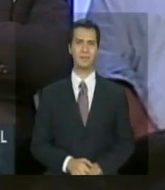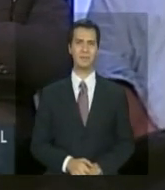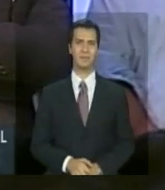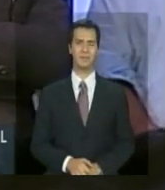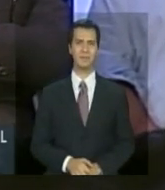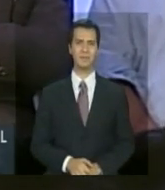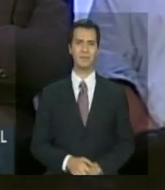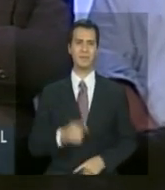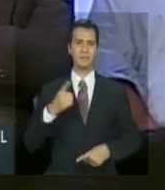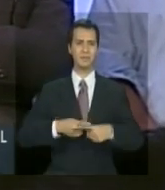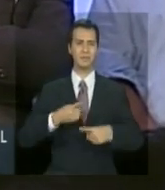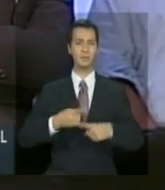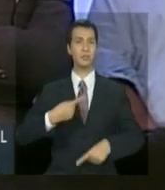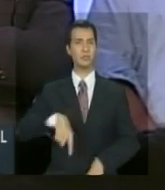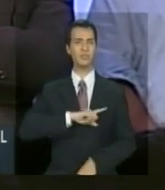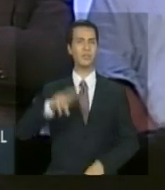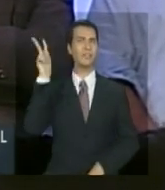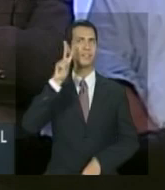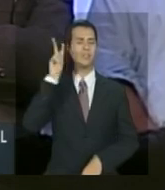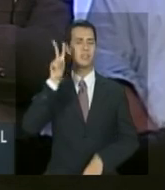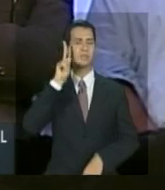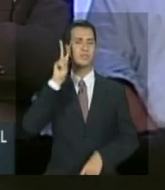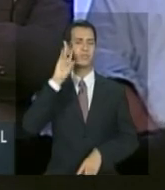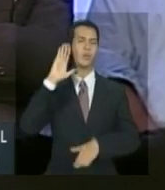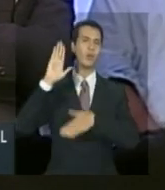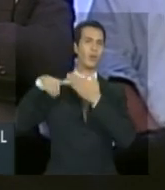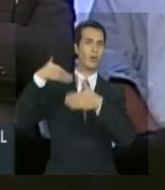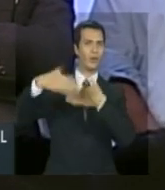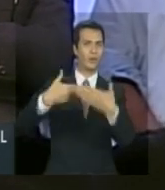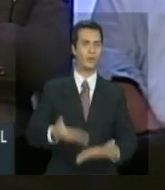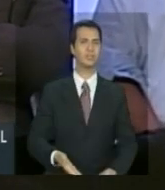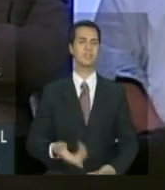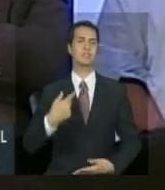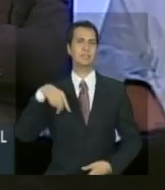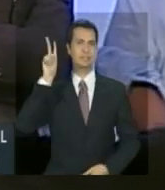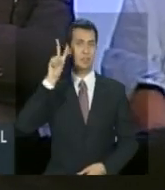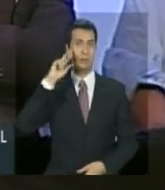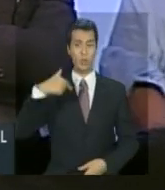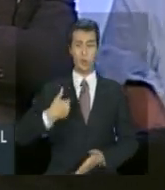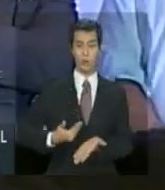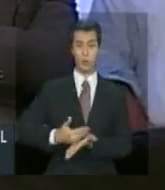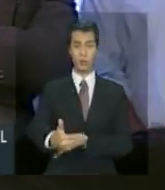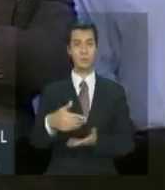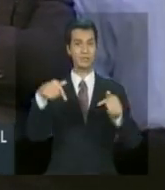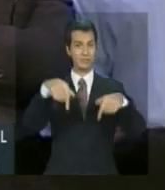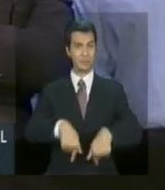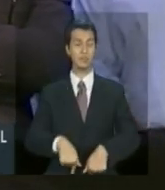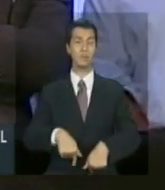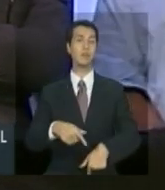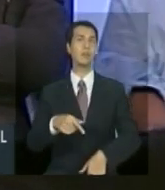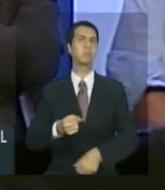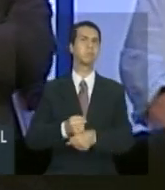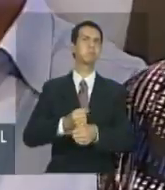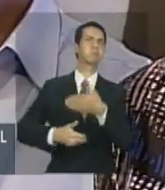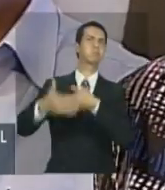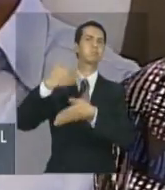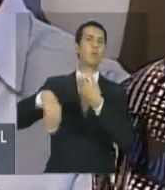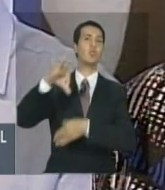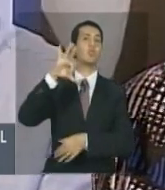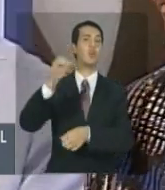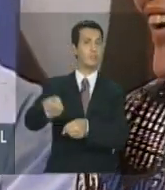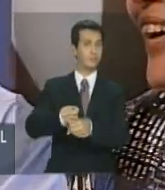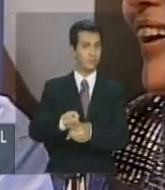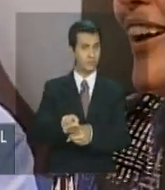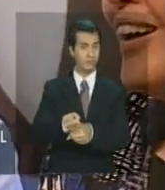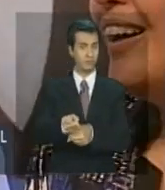a gente vê assim, a gente lembra de cada história, né? E eu comecei aqui na Atento, eu tenho 9 anos de empresa. Eu